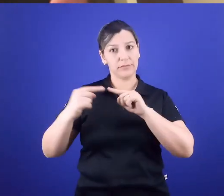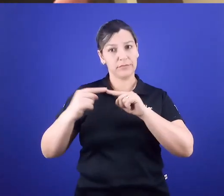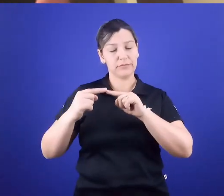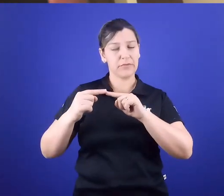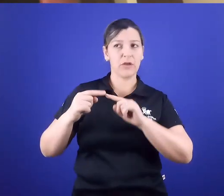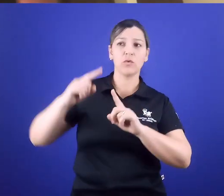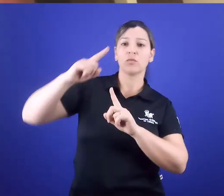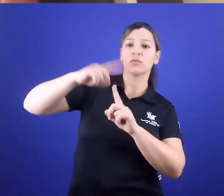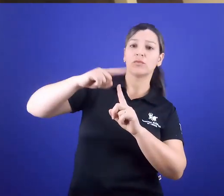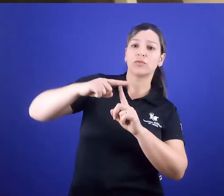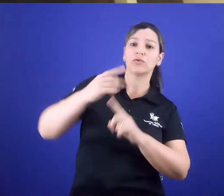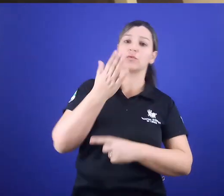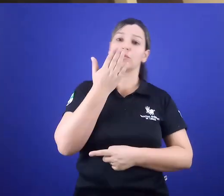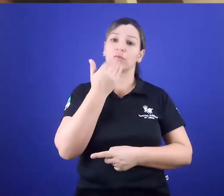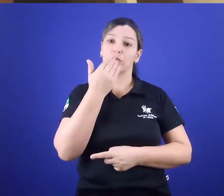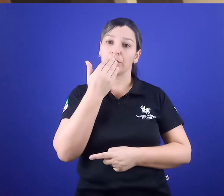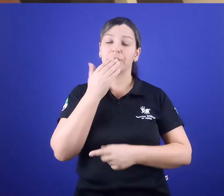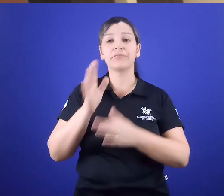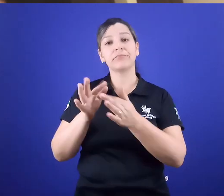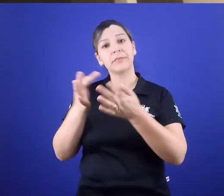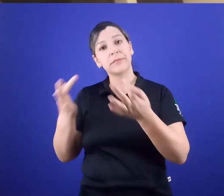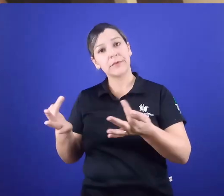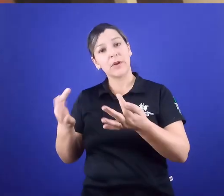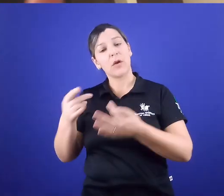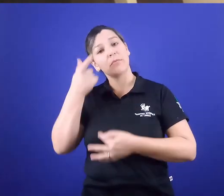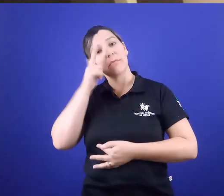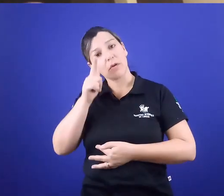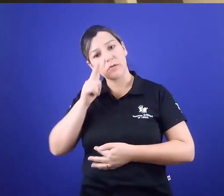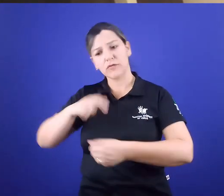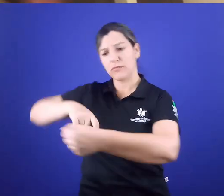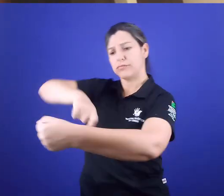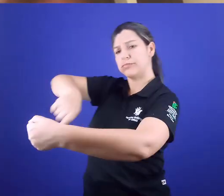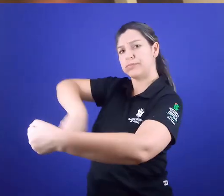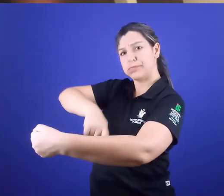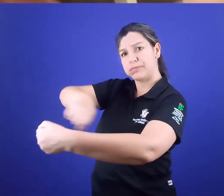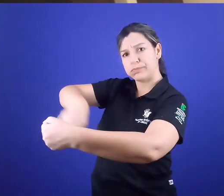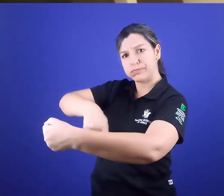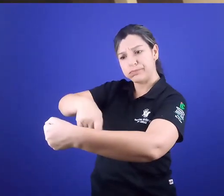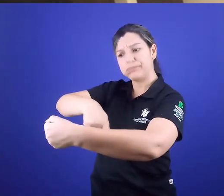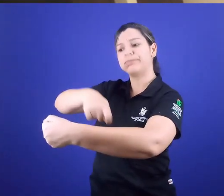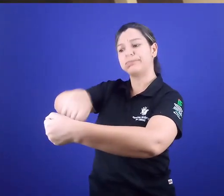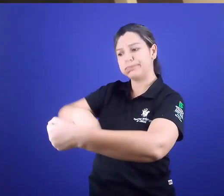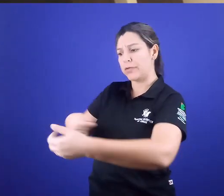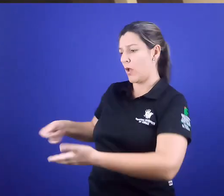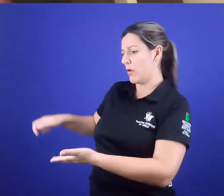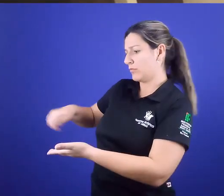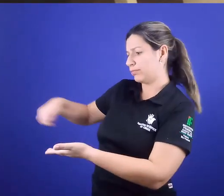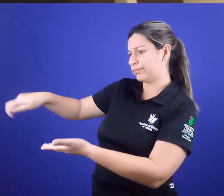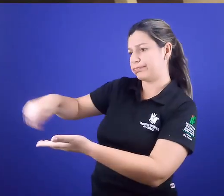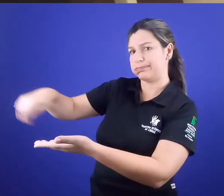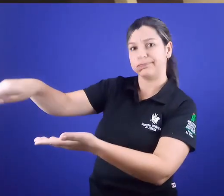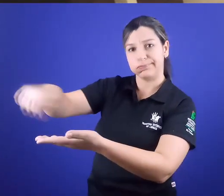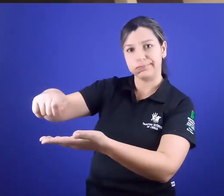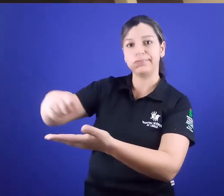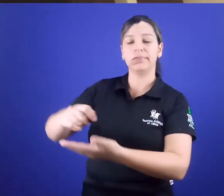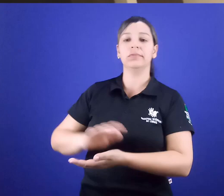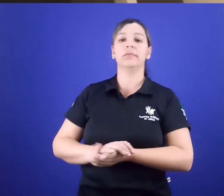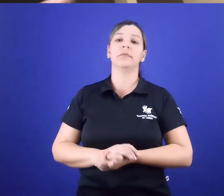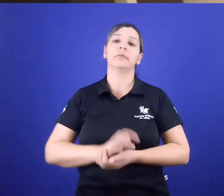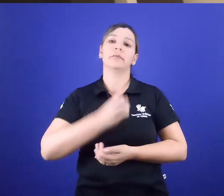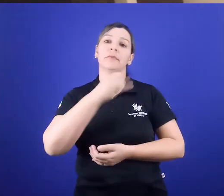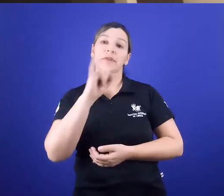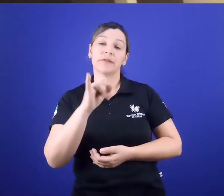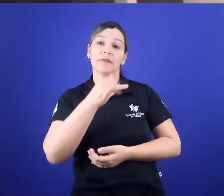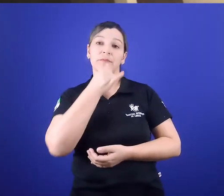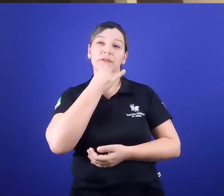tipo de comida, um tipo de comida mais simples, para poder fazer em grande quantidade e repor ao longo do evento. Se eu faço um